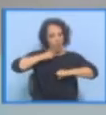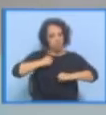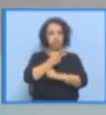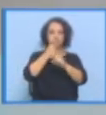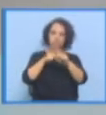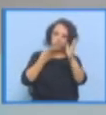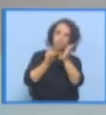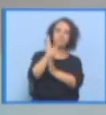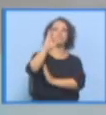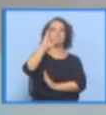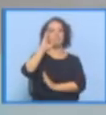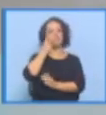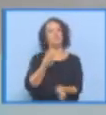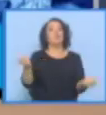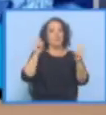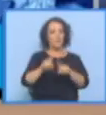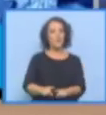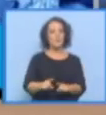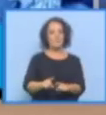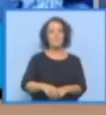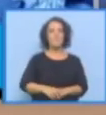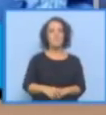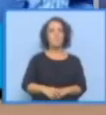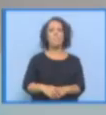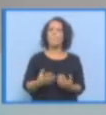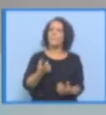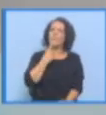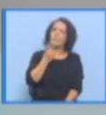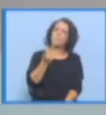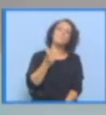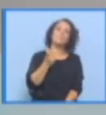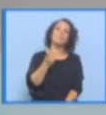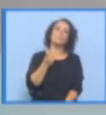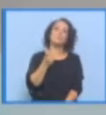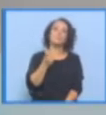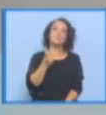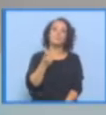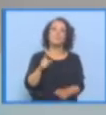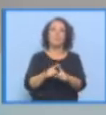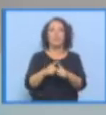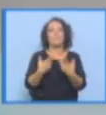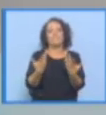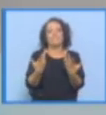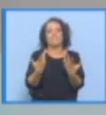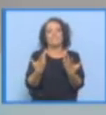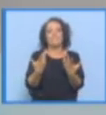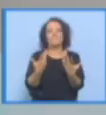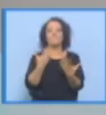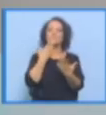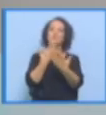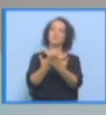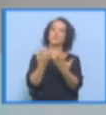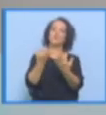às vezes até de recomeço. Até que ponto, acredito que, enfim, um ponto muito, muito largo, mas até que ponto o ajudou a ser